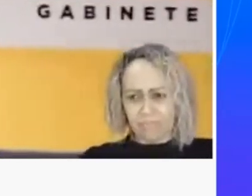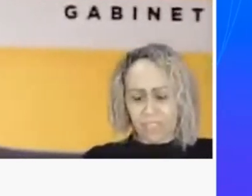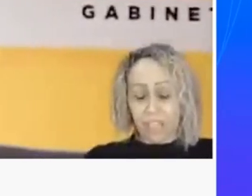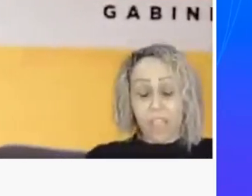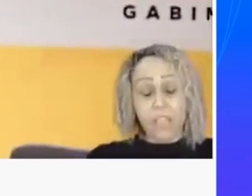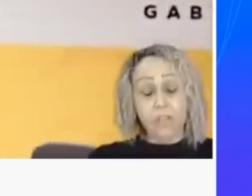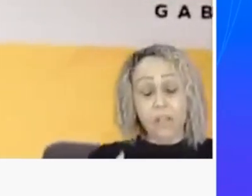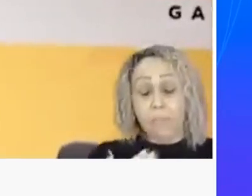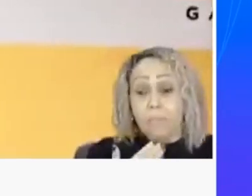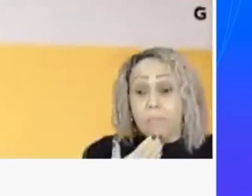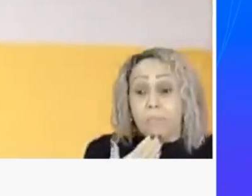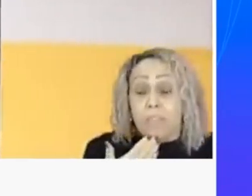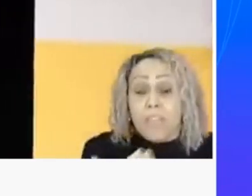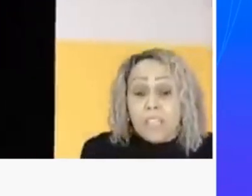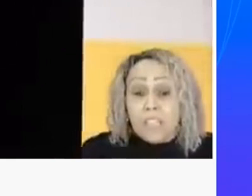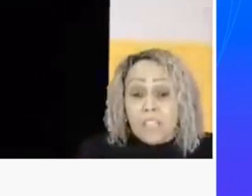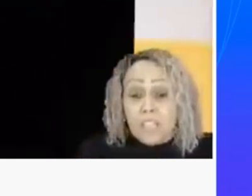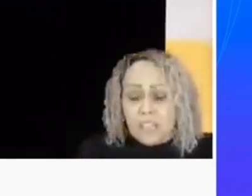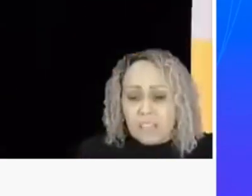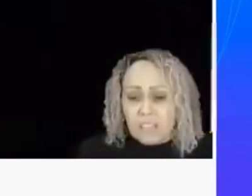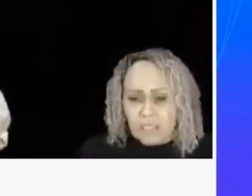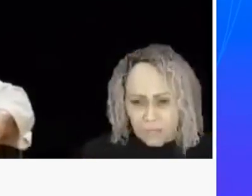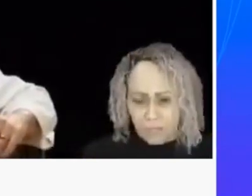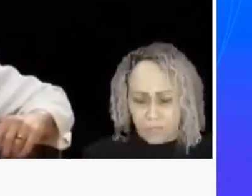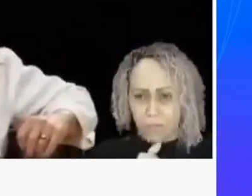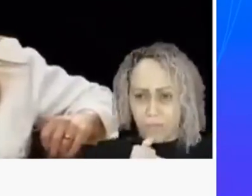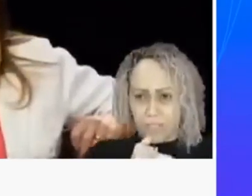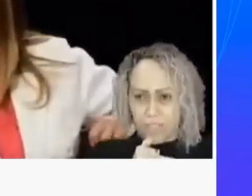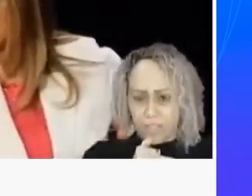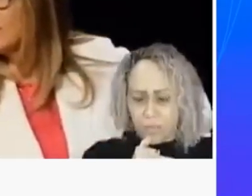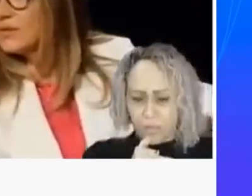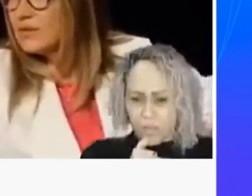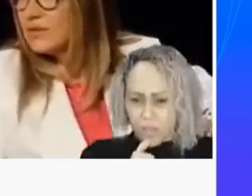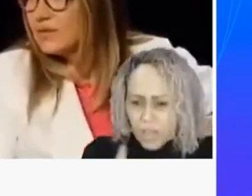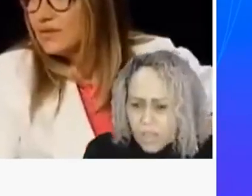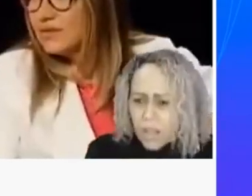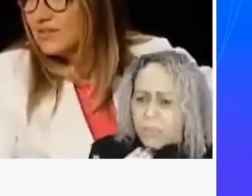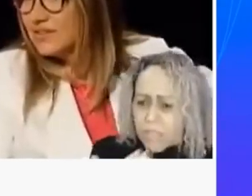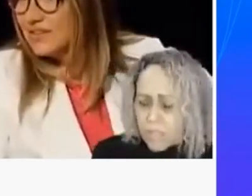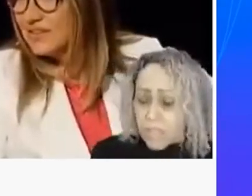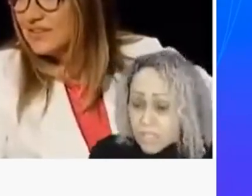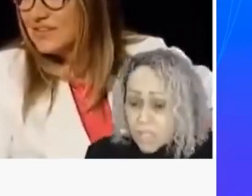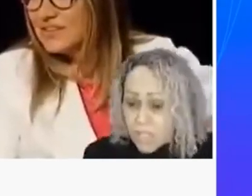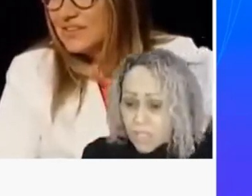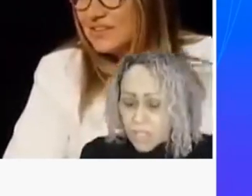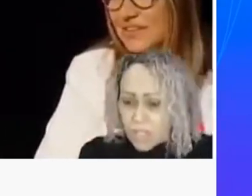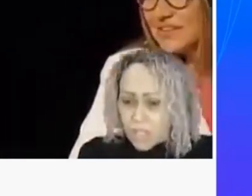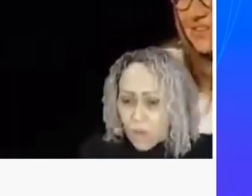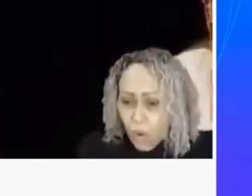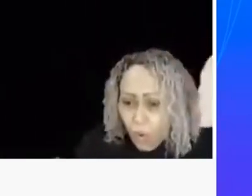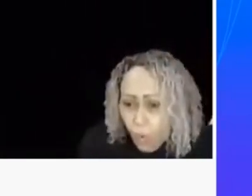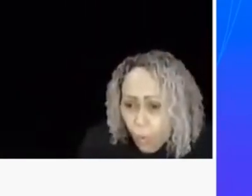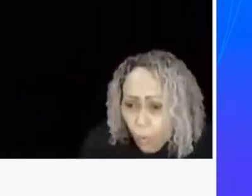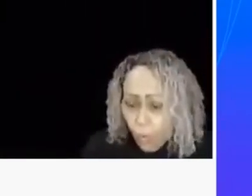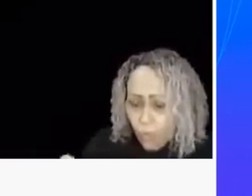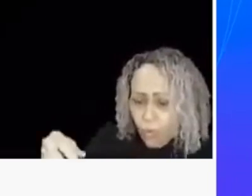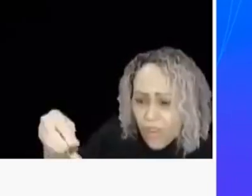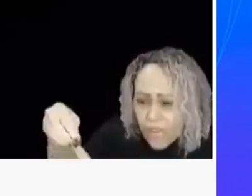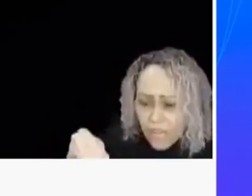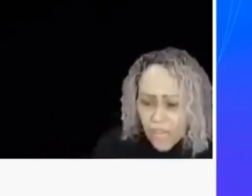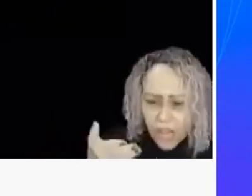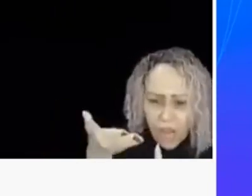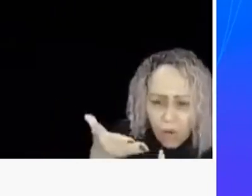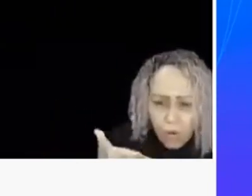que teve que ir para Pernambuco, para o estado dele, por isso não estava aqui. E a princípio a gente esperava que seria uma reunião fechada, que o Lula fosse conversar com